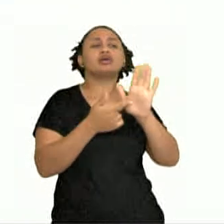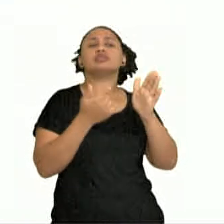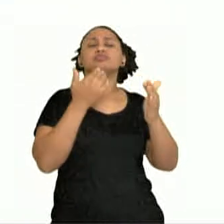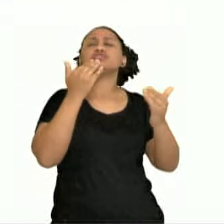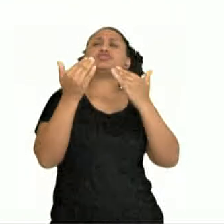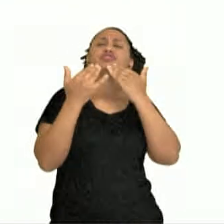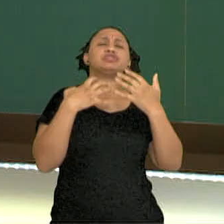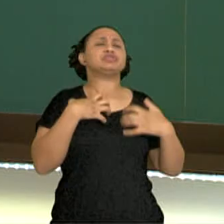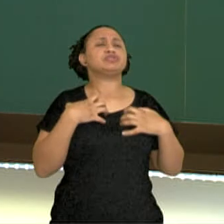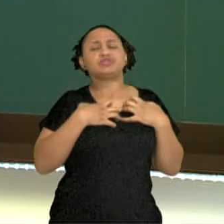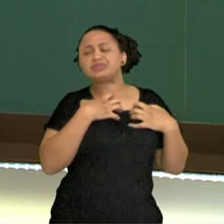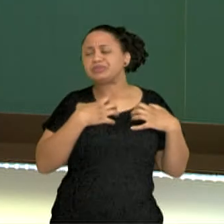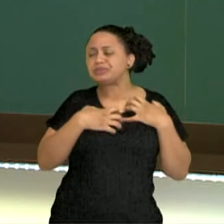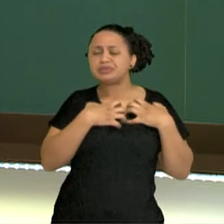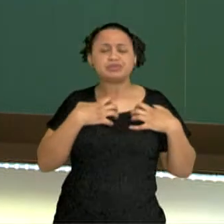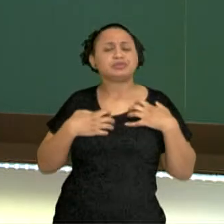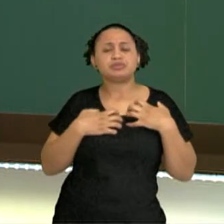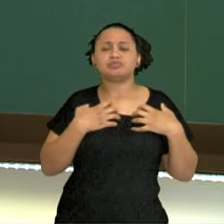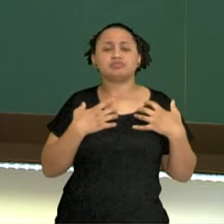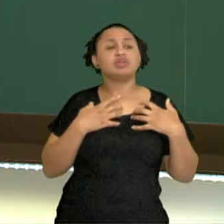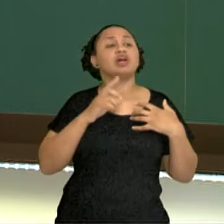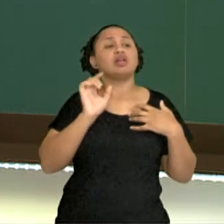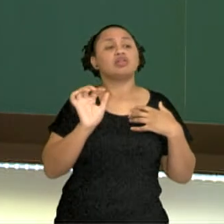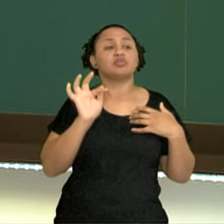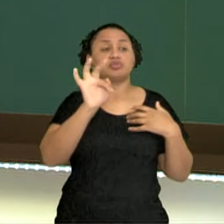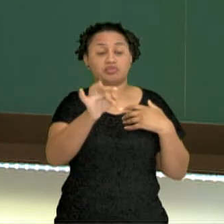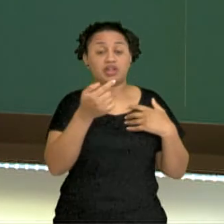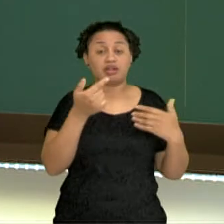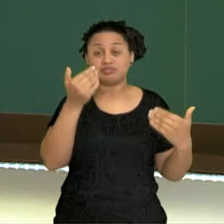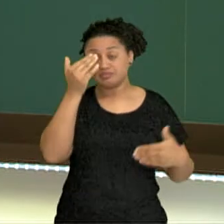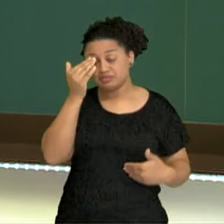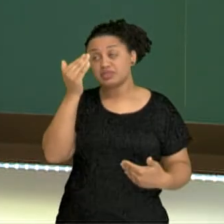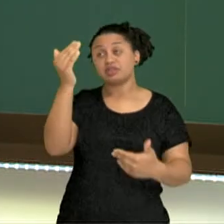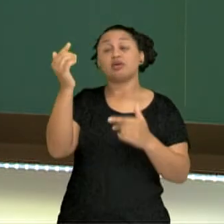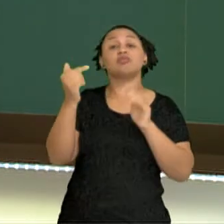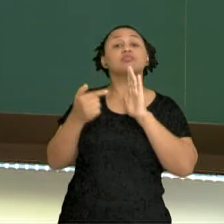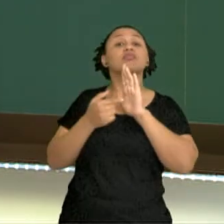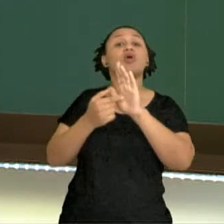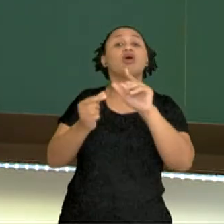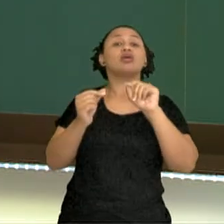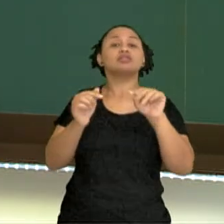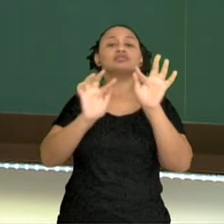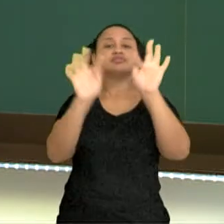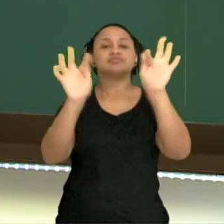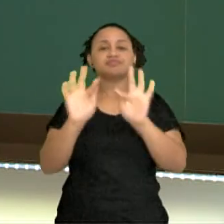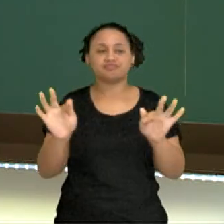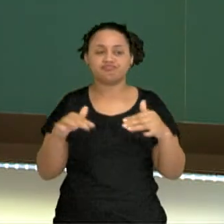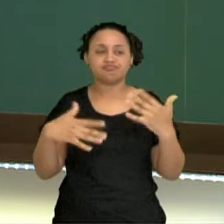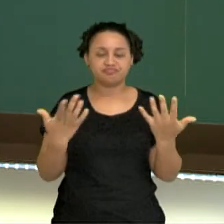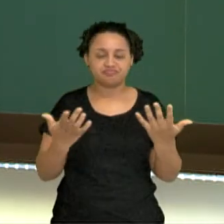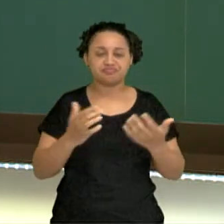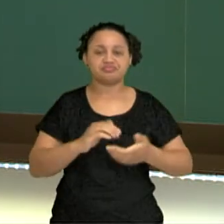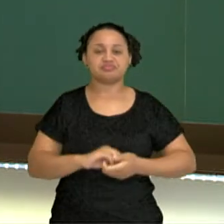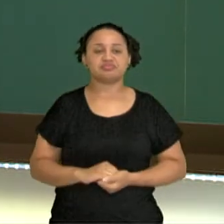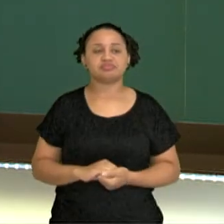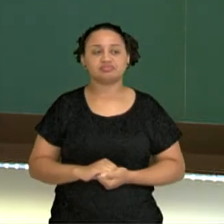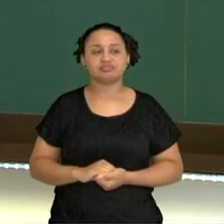ele está angustiado, ele quer um sinal. E no final, quando ele agradece, ele demonstra felicidade, né?